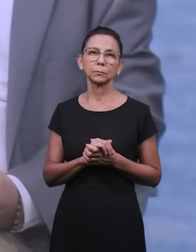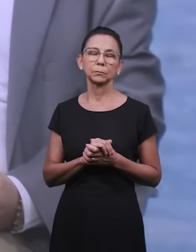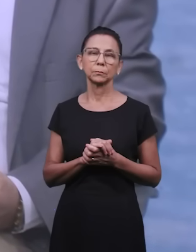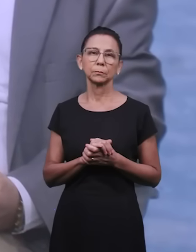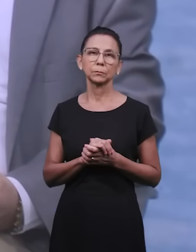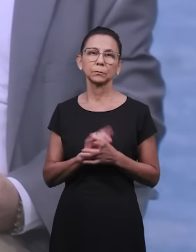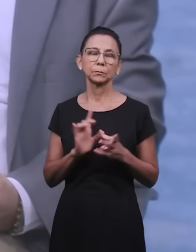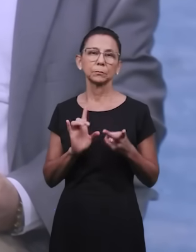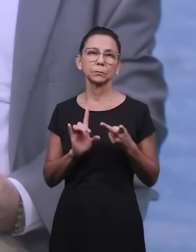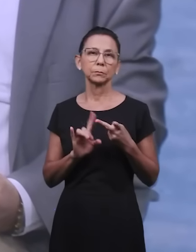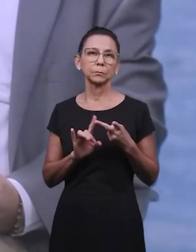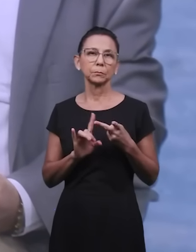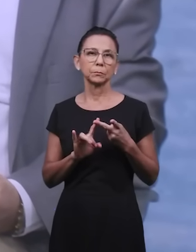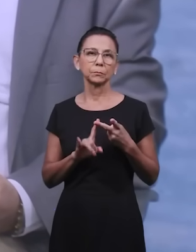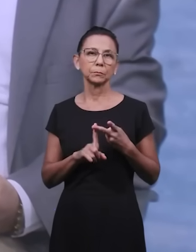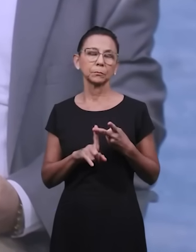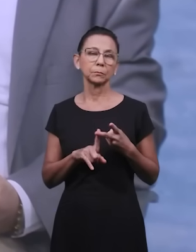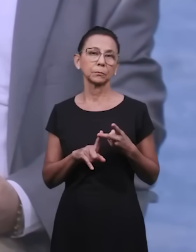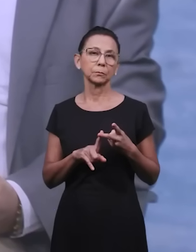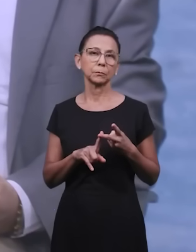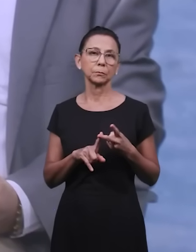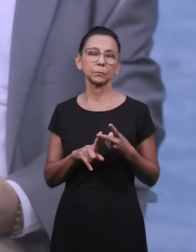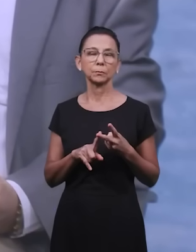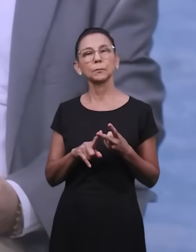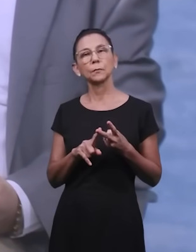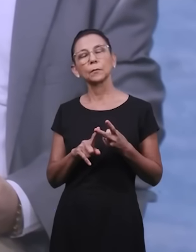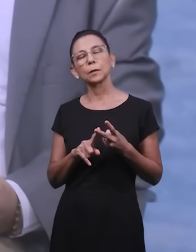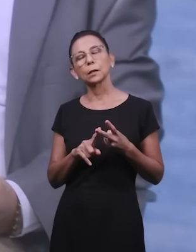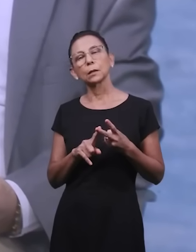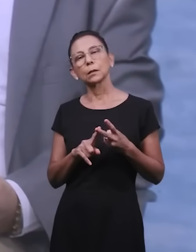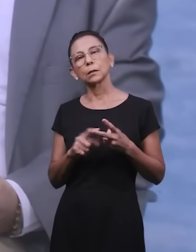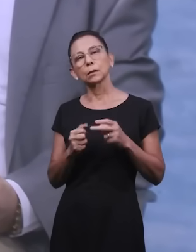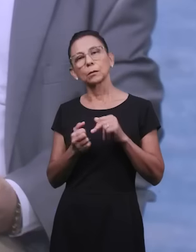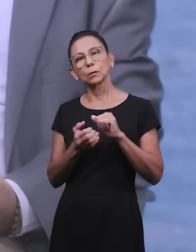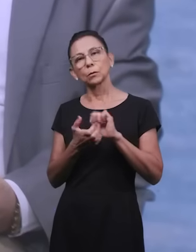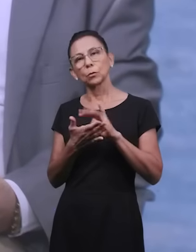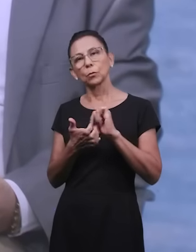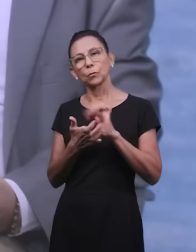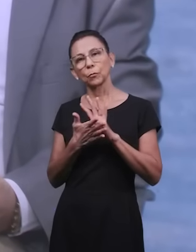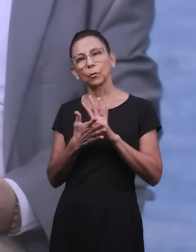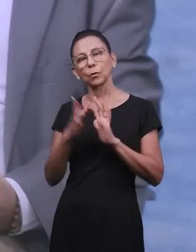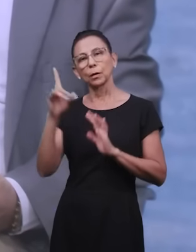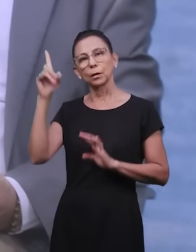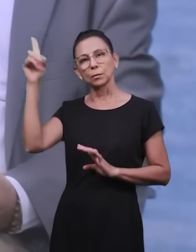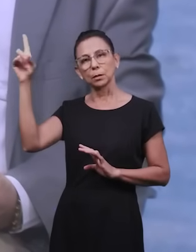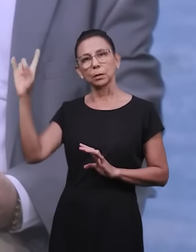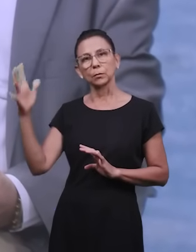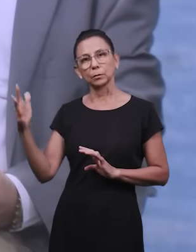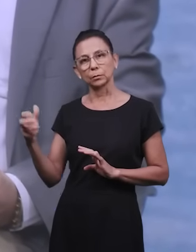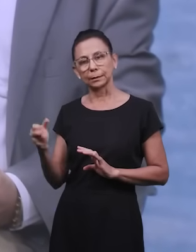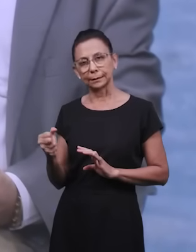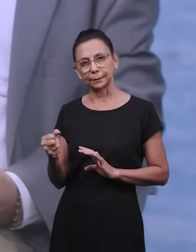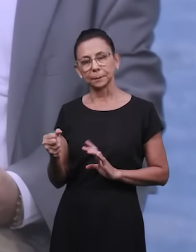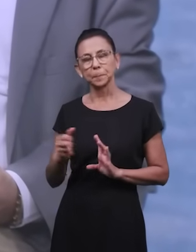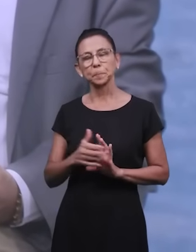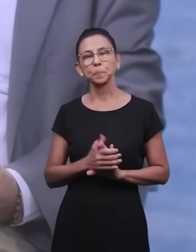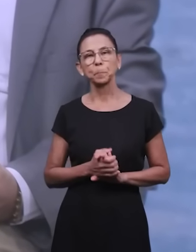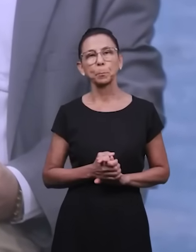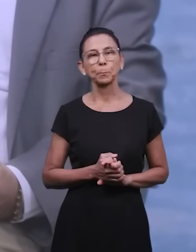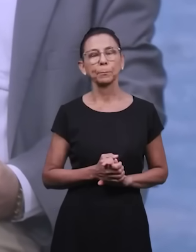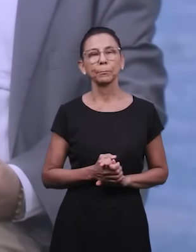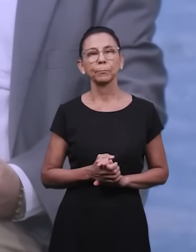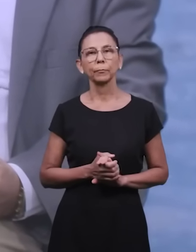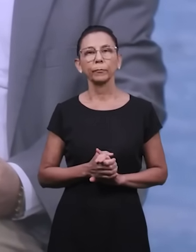já é eficaz. 2, no louvor, na adoração ao Senhor, nós temos a